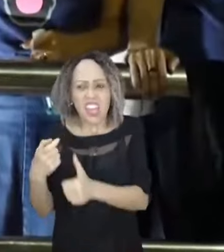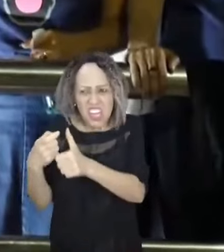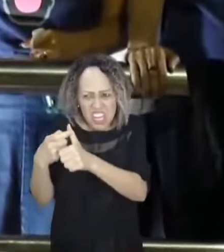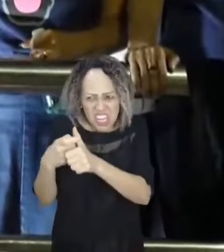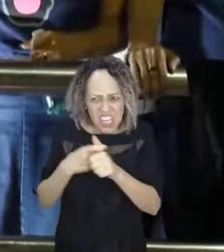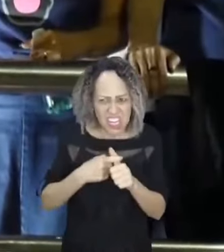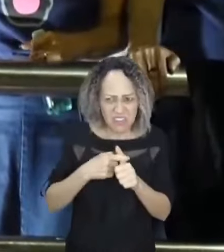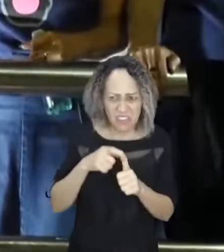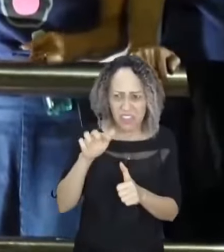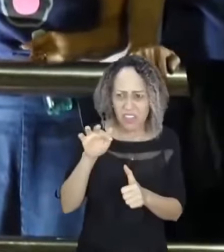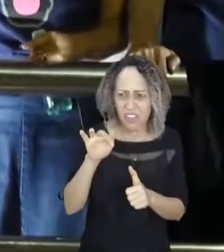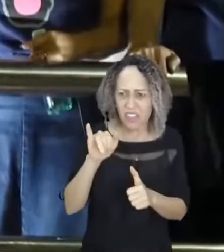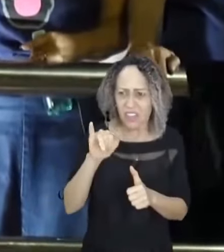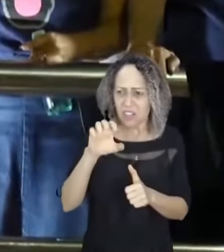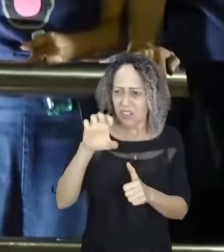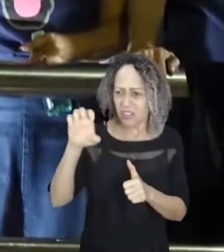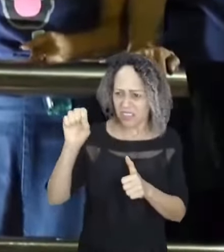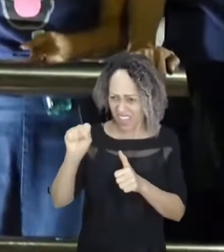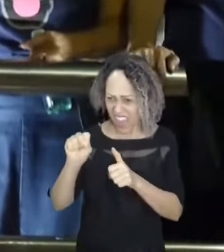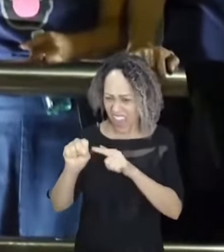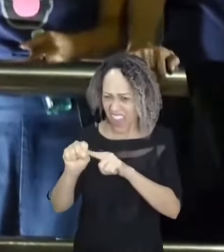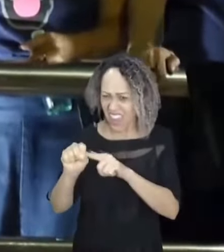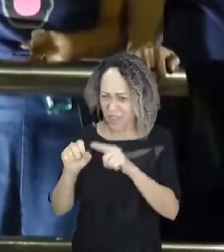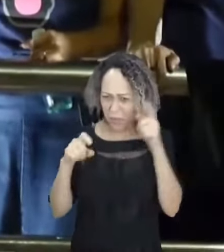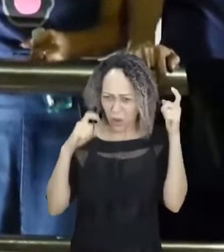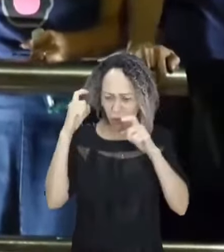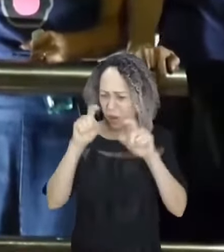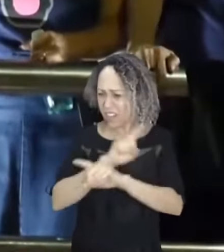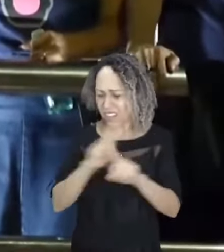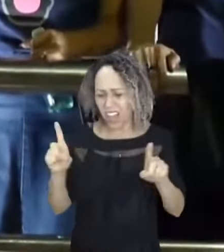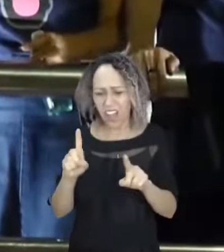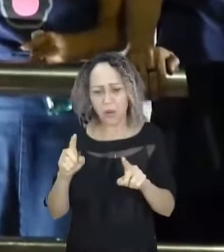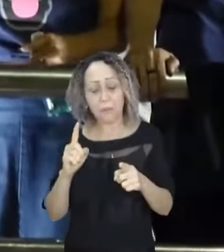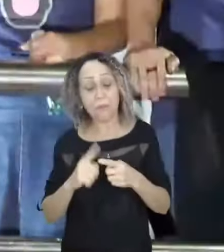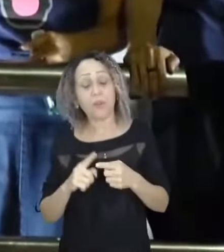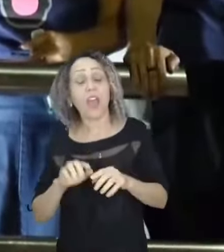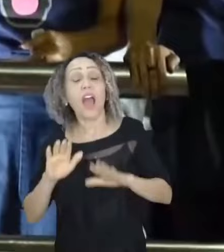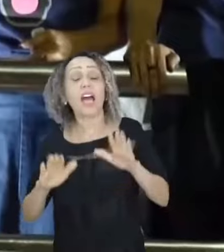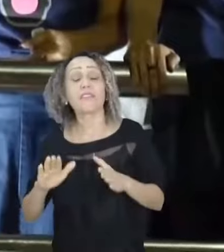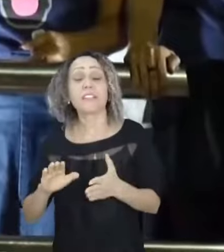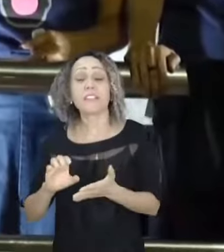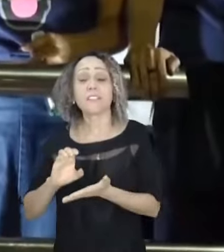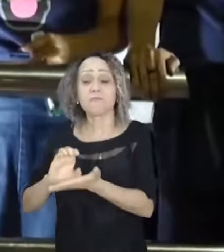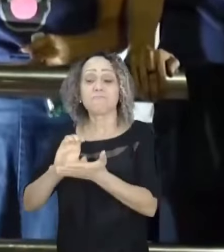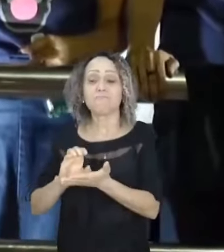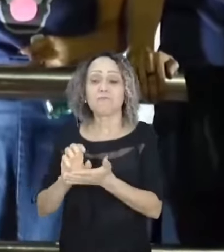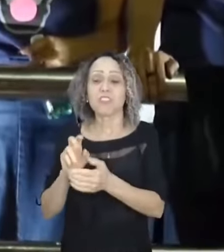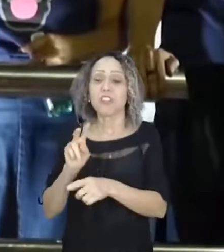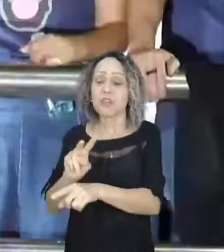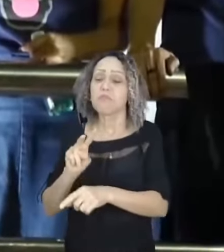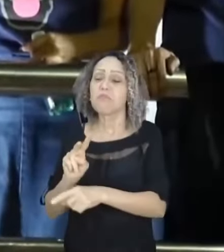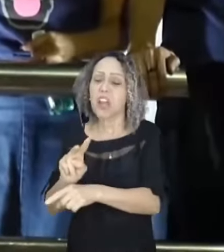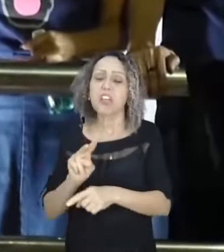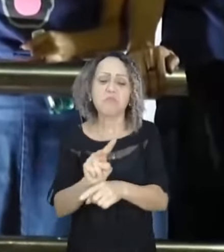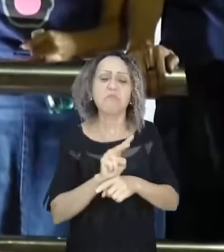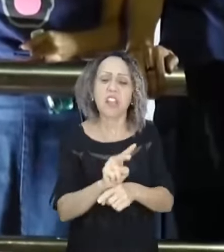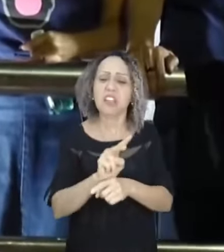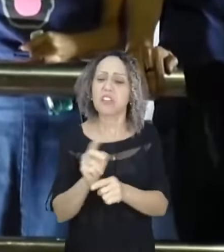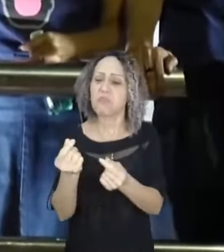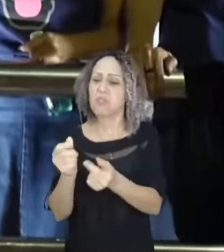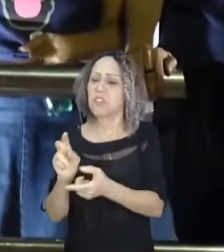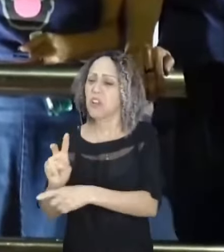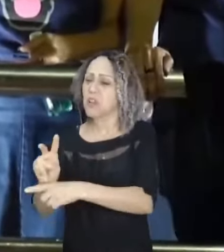FIES, porque a gente às vezes empresta dinheiro para muita gente, mas não tem dinheiro mais importante do que